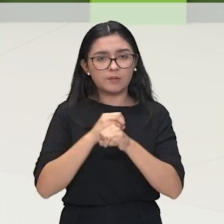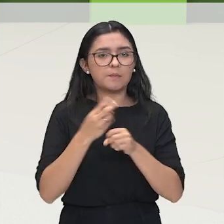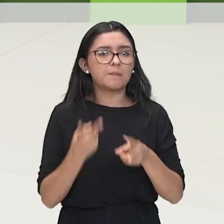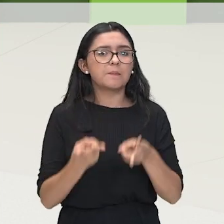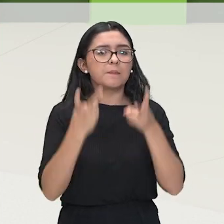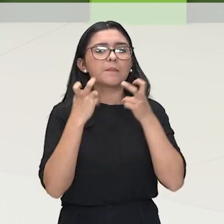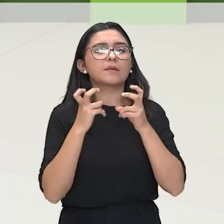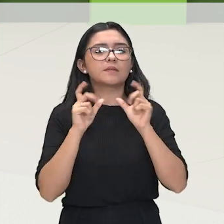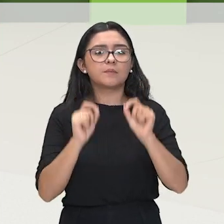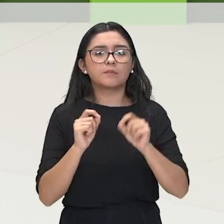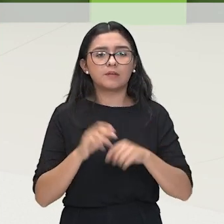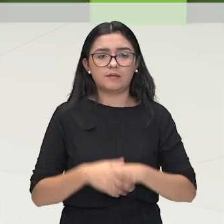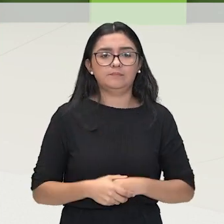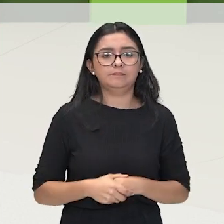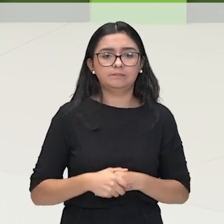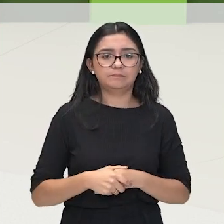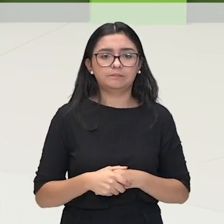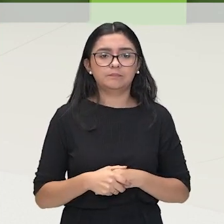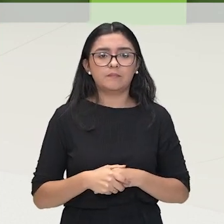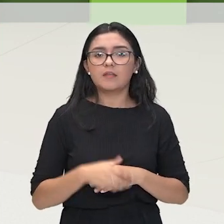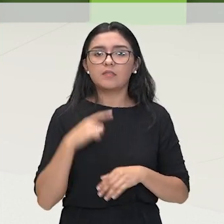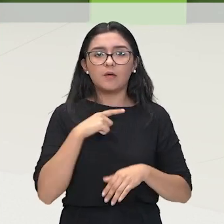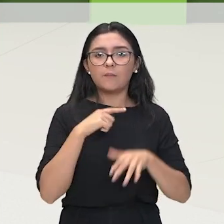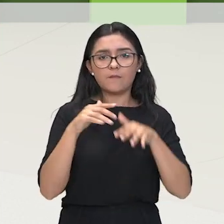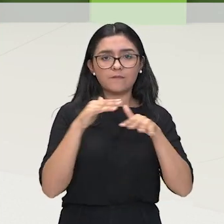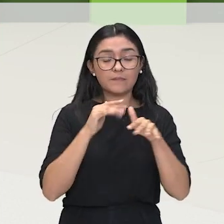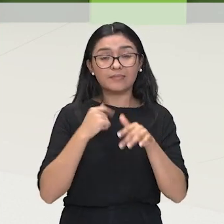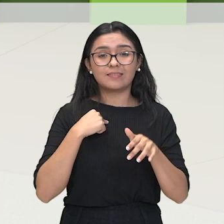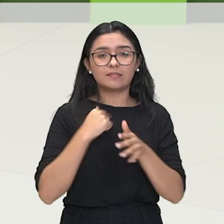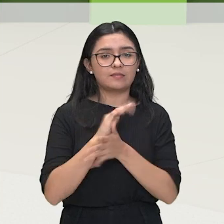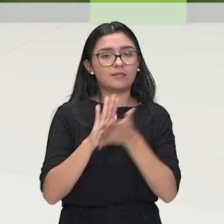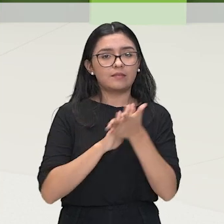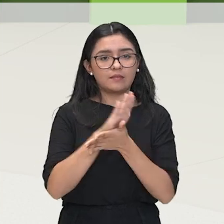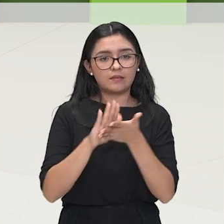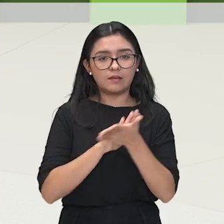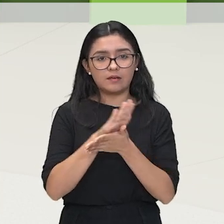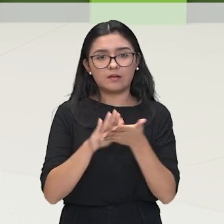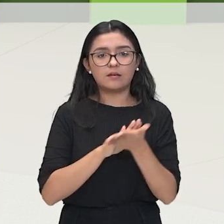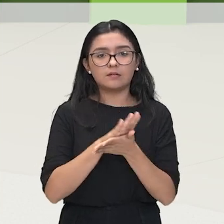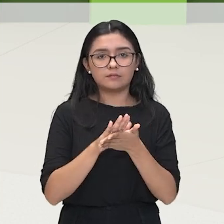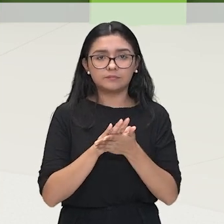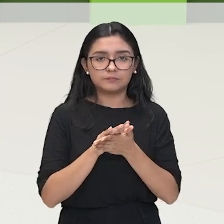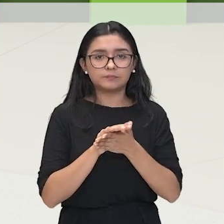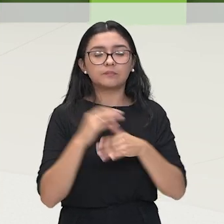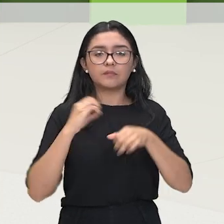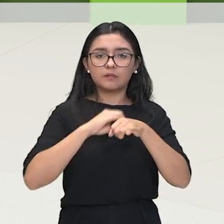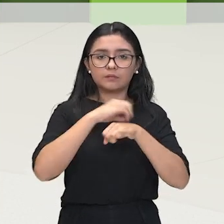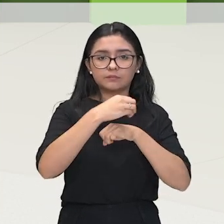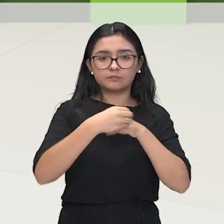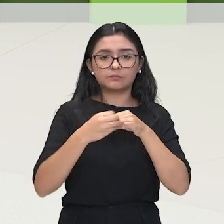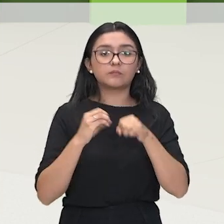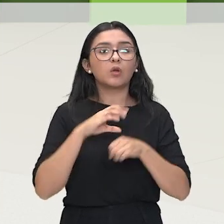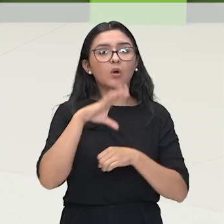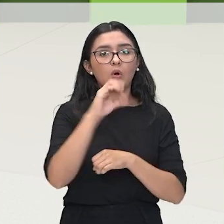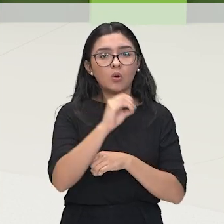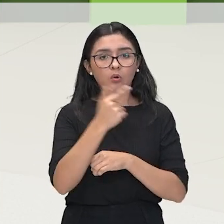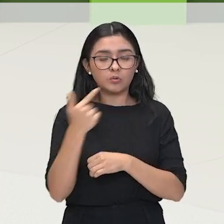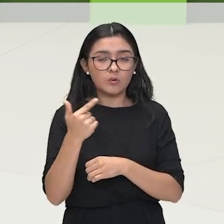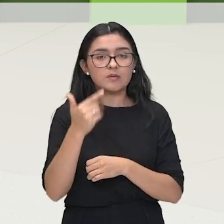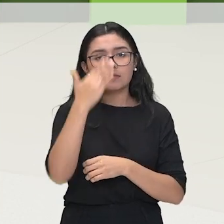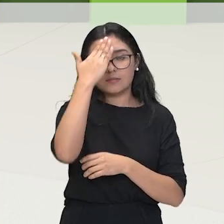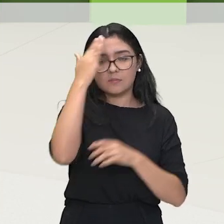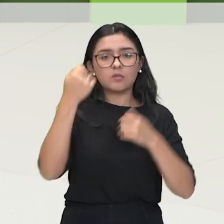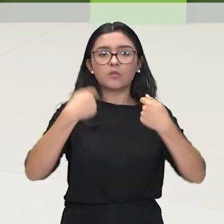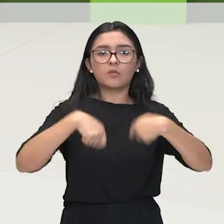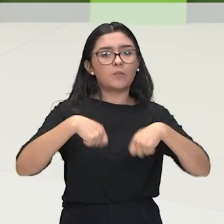passa direto e nem movimenta. Ou seja, a molécula de O2, de oxigênio, sabe que ela não